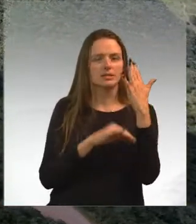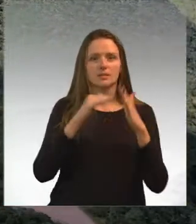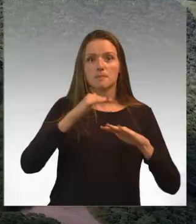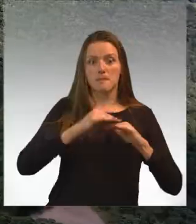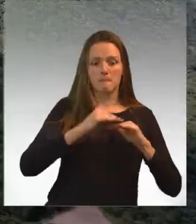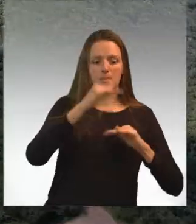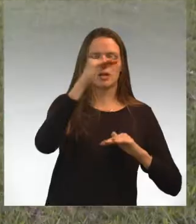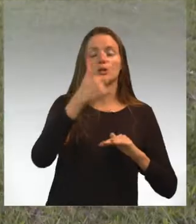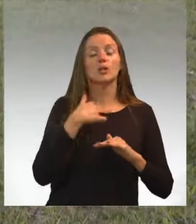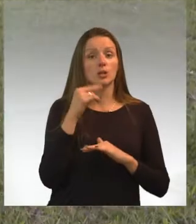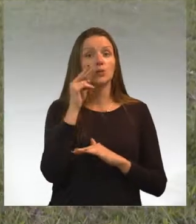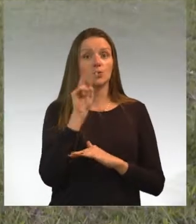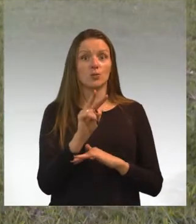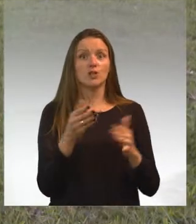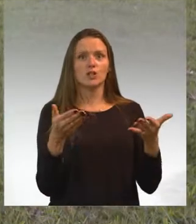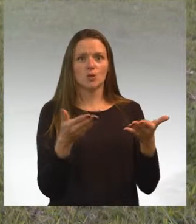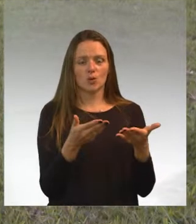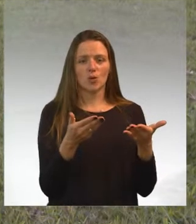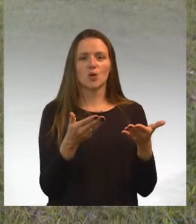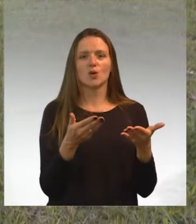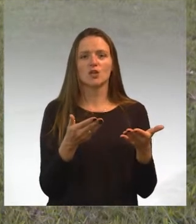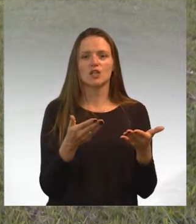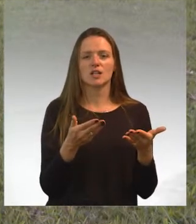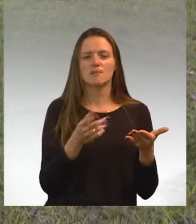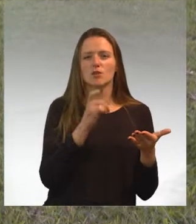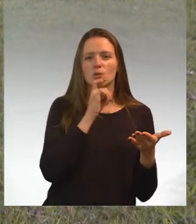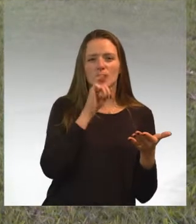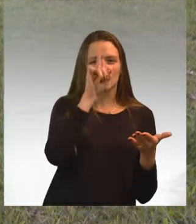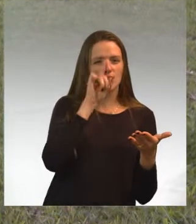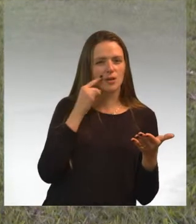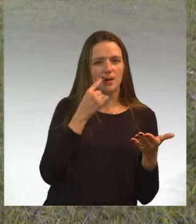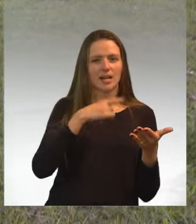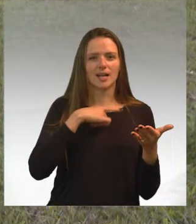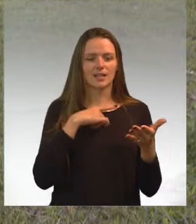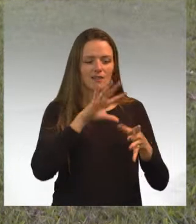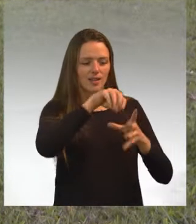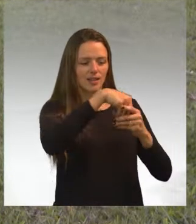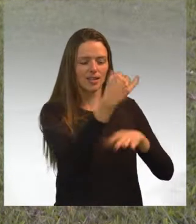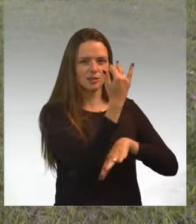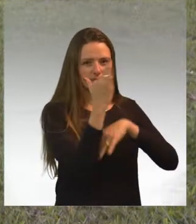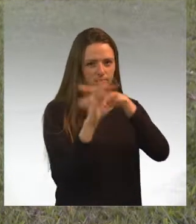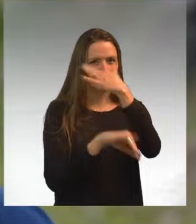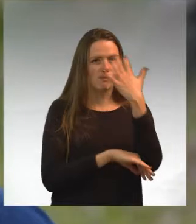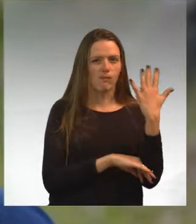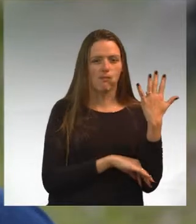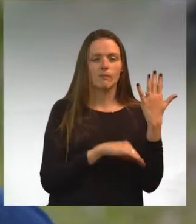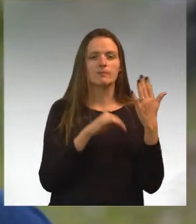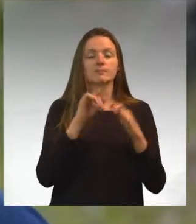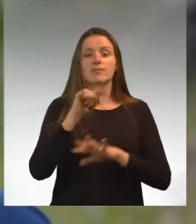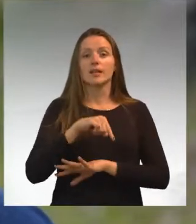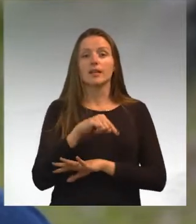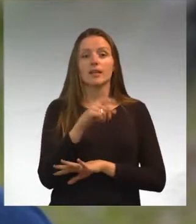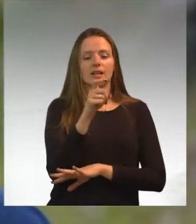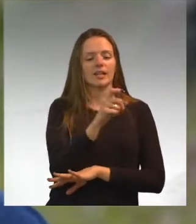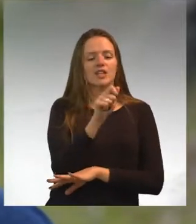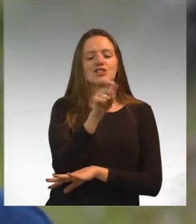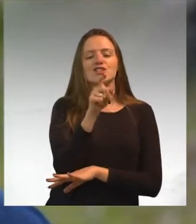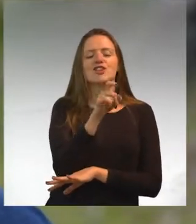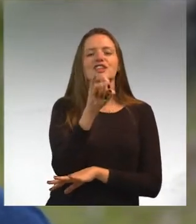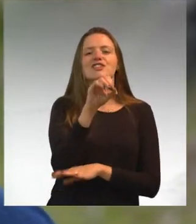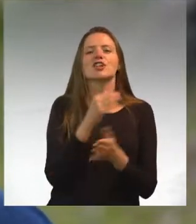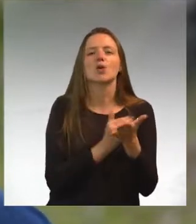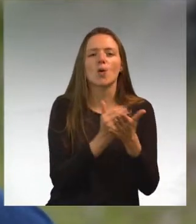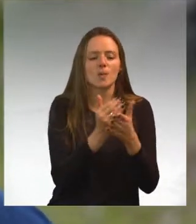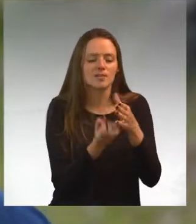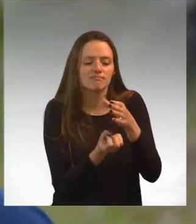hoje eu vi uma dessa margaridinha amarela que está no mato, era um xaxim florescendo, mas ela